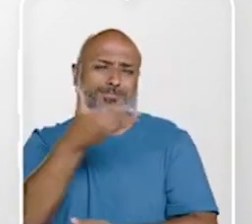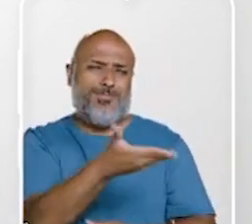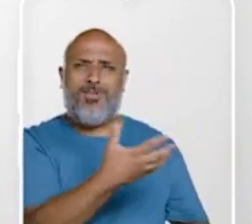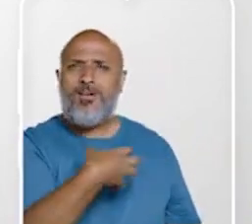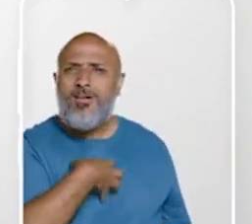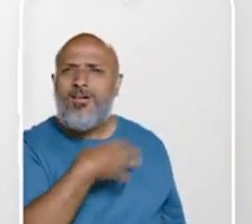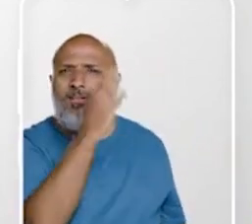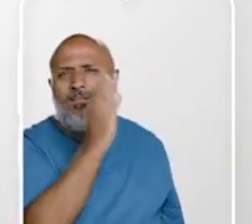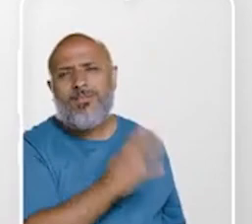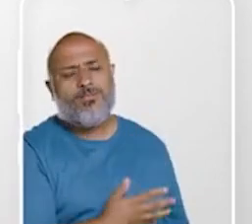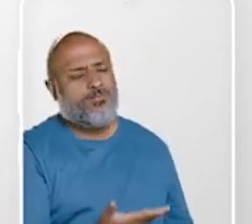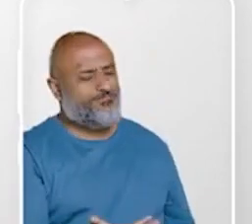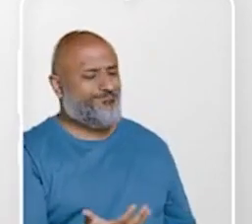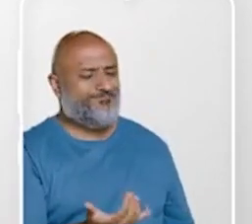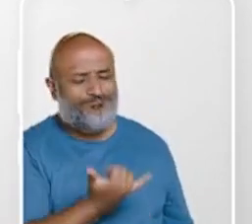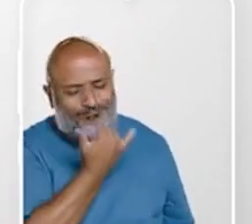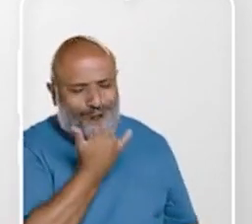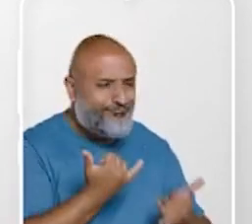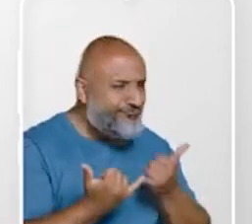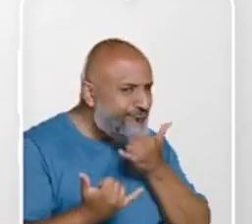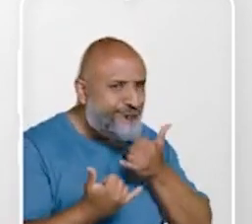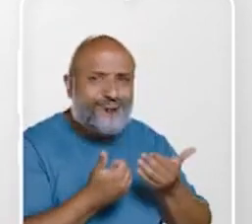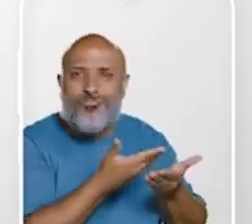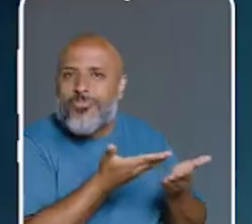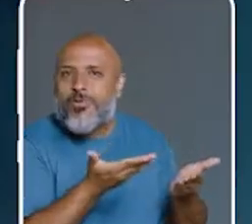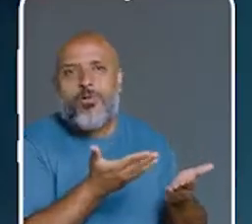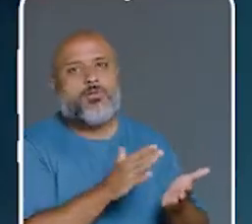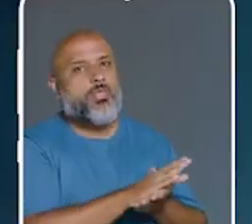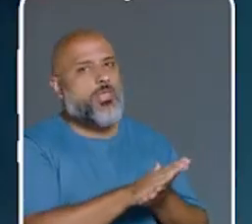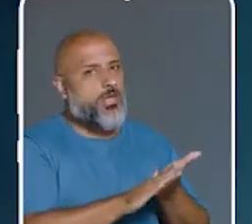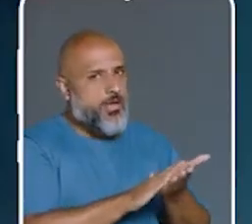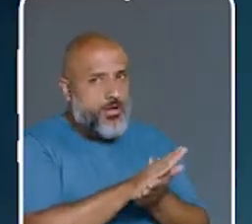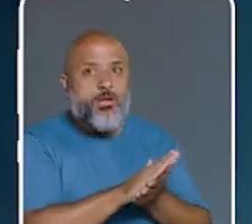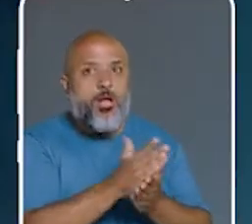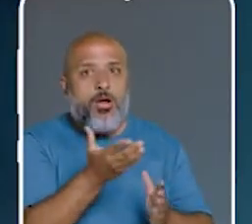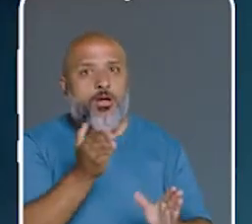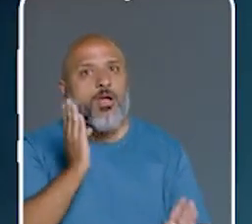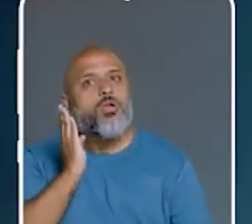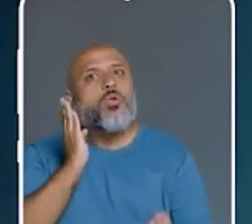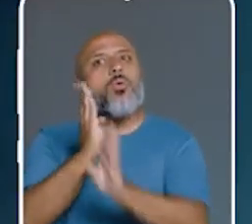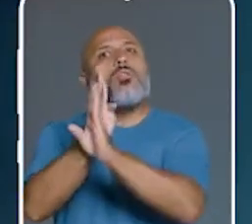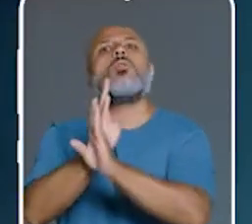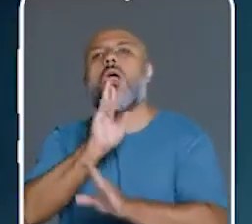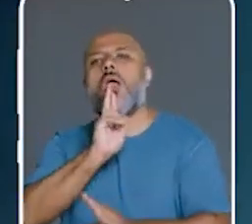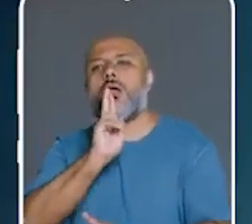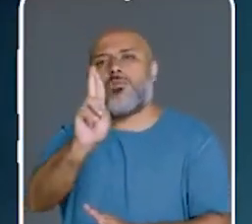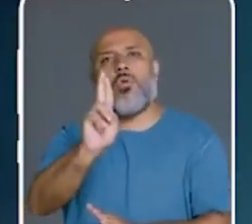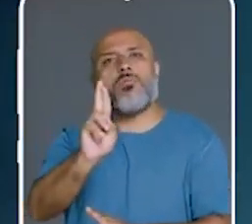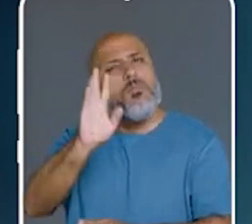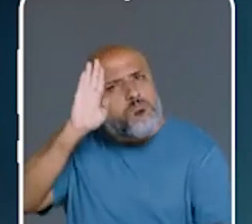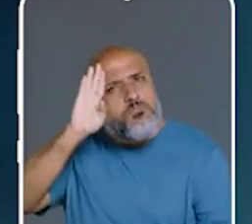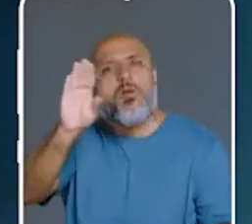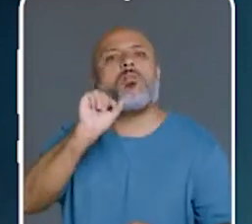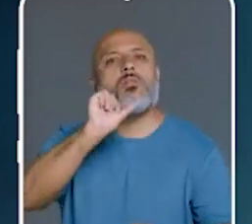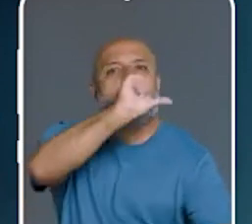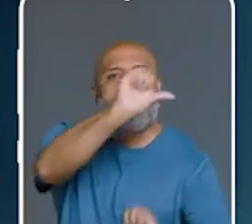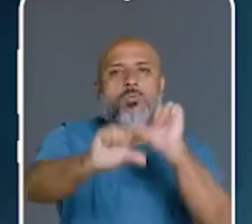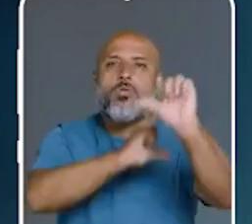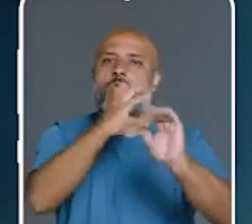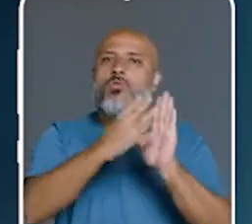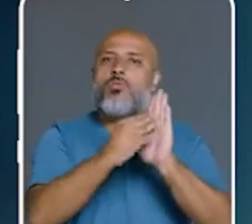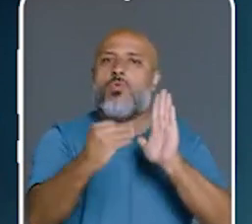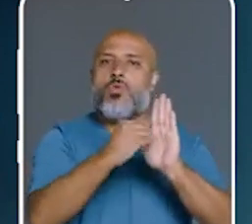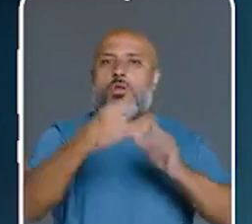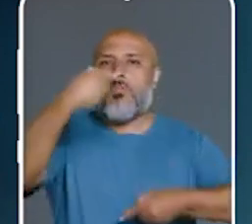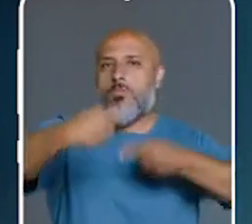né? Mas ficar só lamentando não adianta nada. O que eu quero mesmo é encontrar soluções. A principal delas é mudar